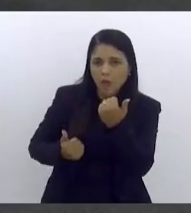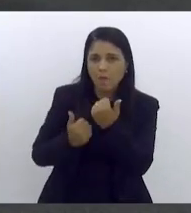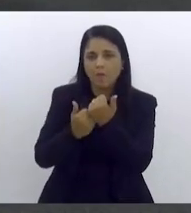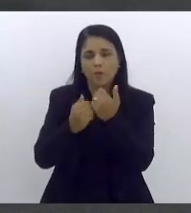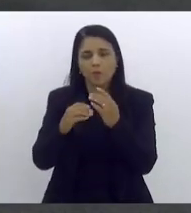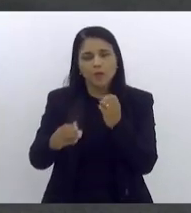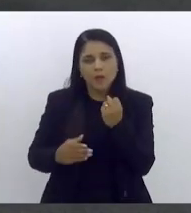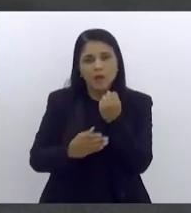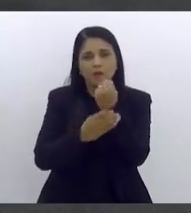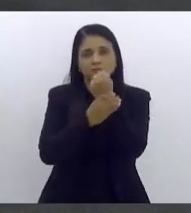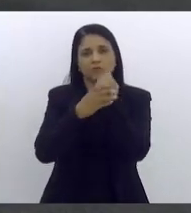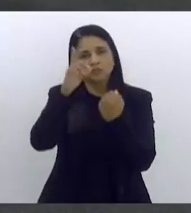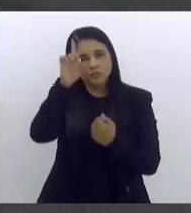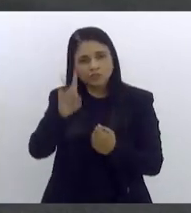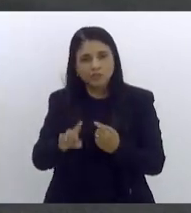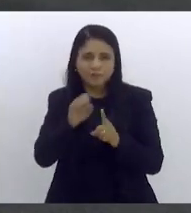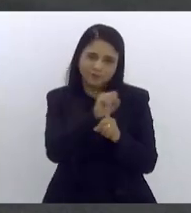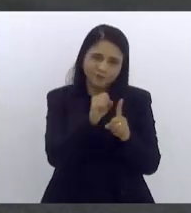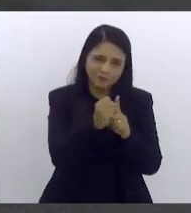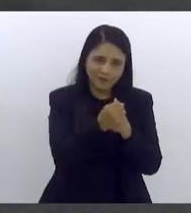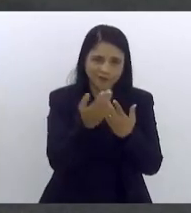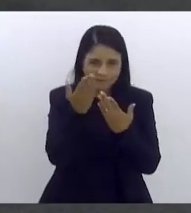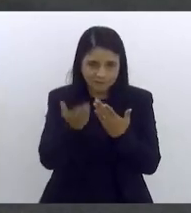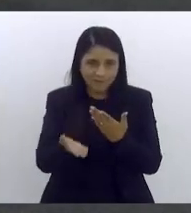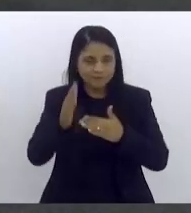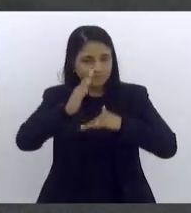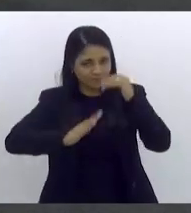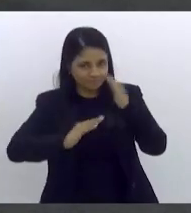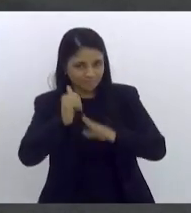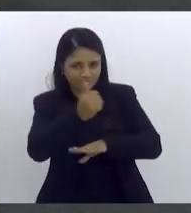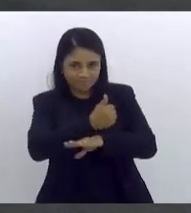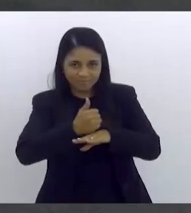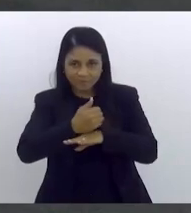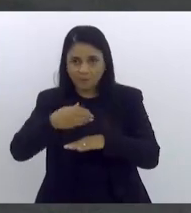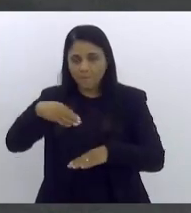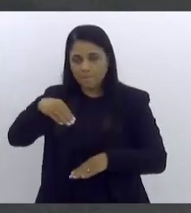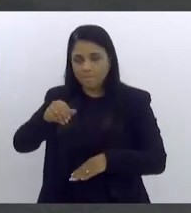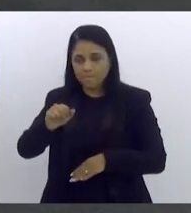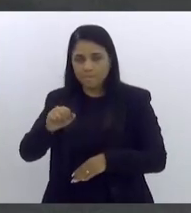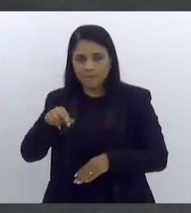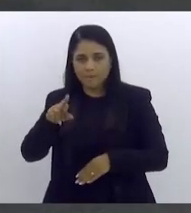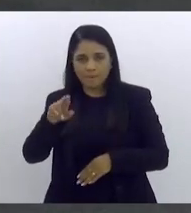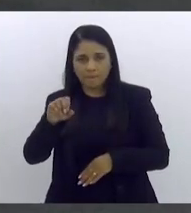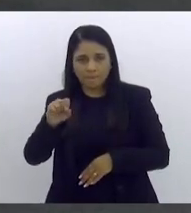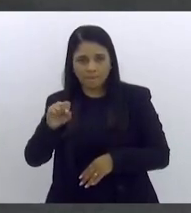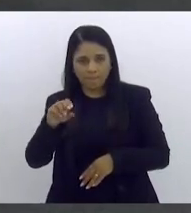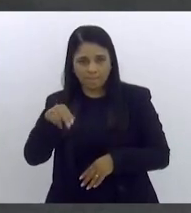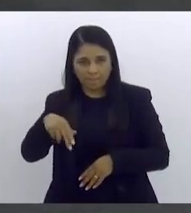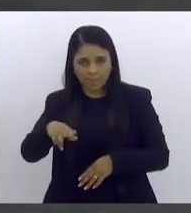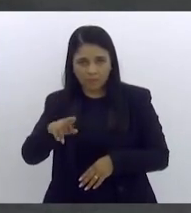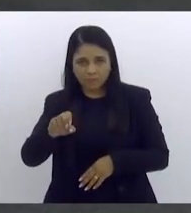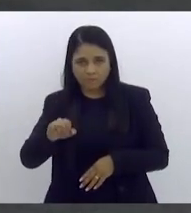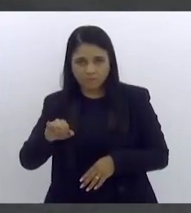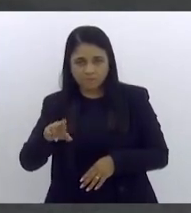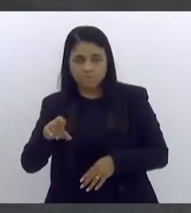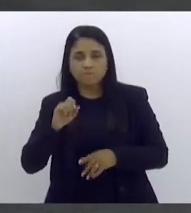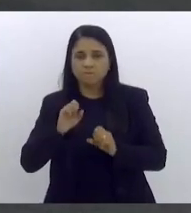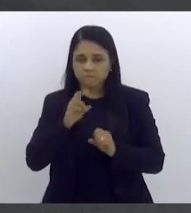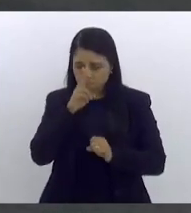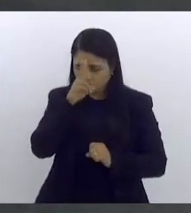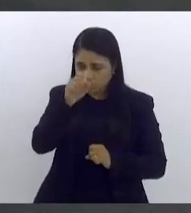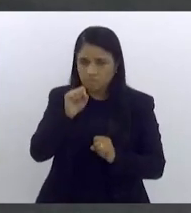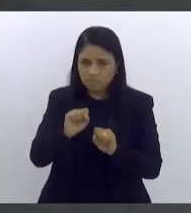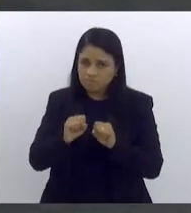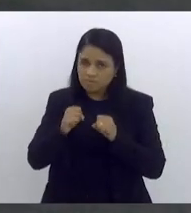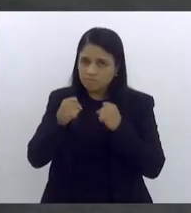garantindo uma série de direitos sociais. Então, deputada Tia Ju, está de parabéns e que a gente consiga fortalecer a